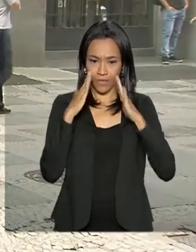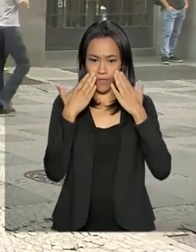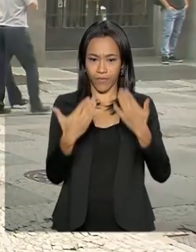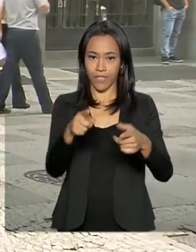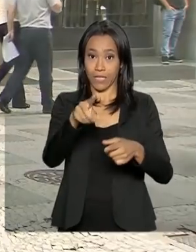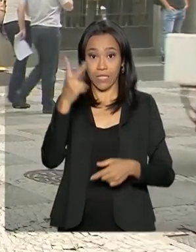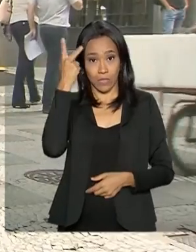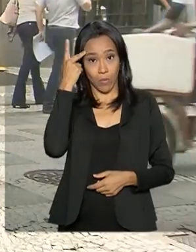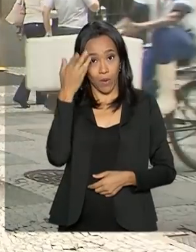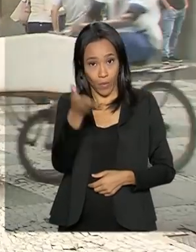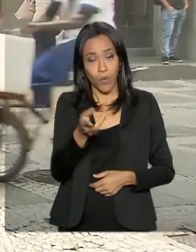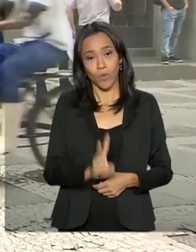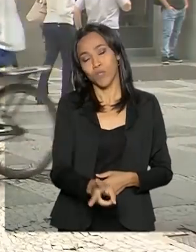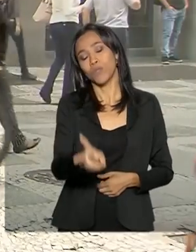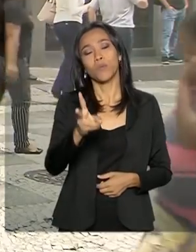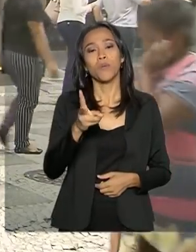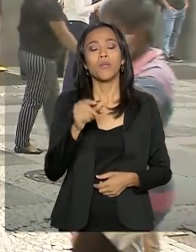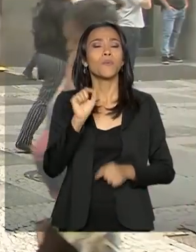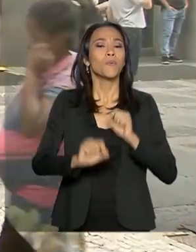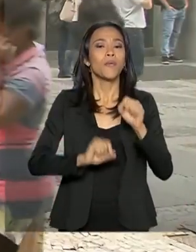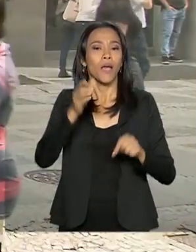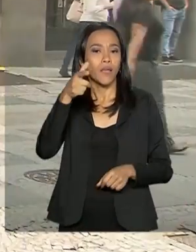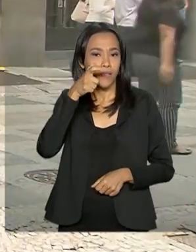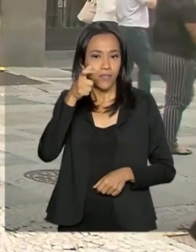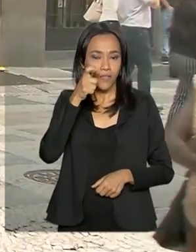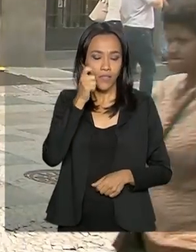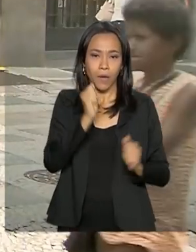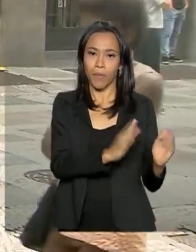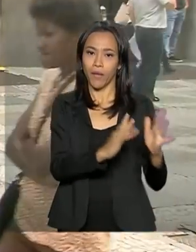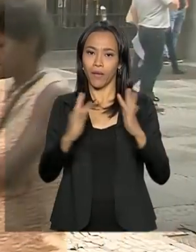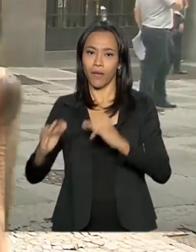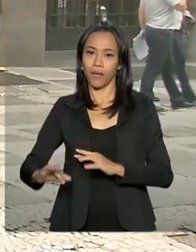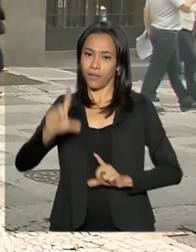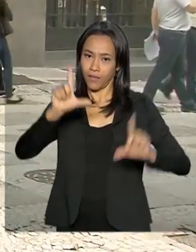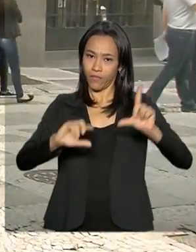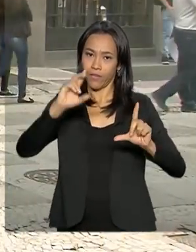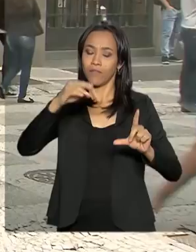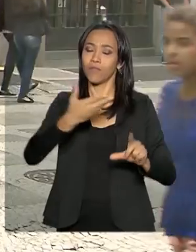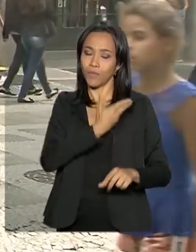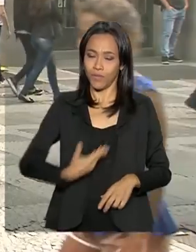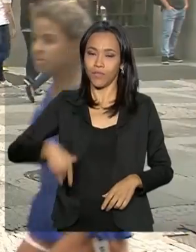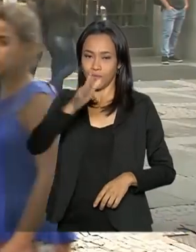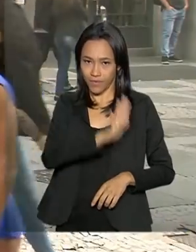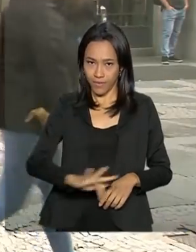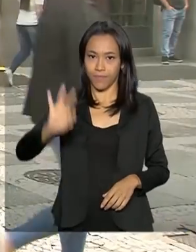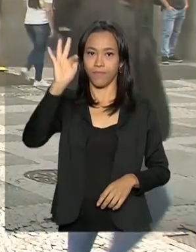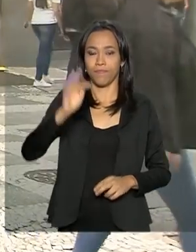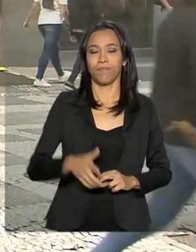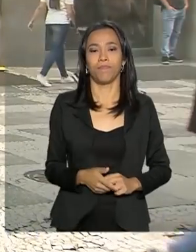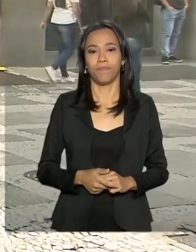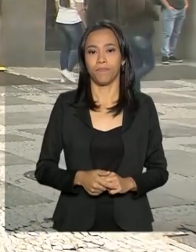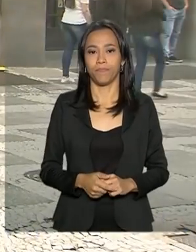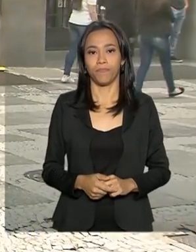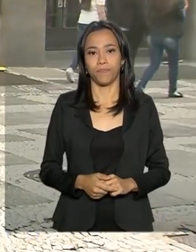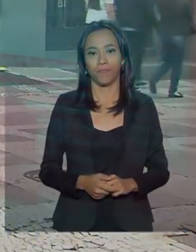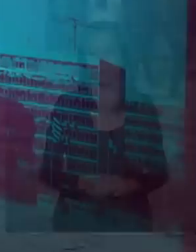em São Paulo. Continue a acompanhar a programação da NBR, a TV do Governo Federal.